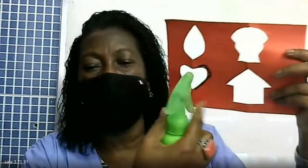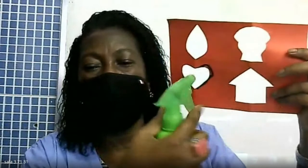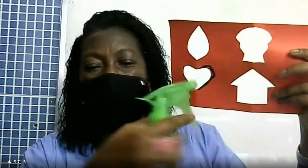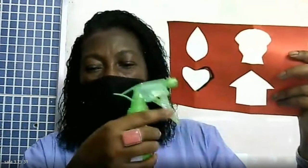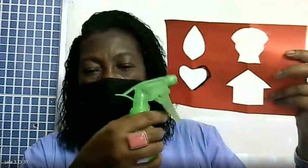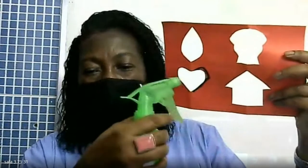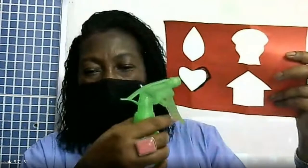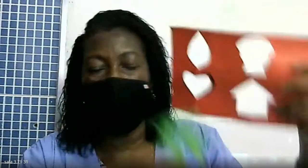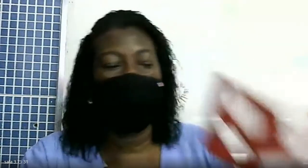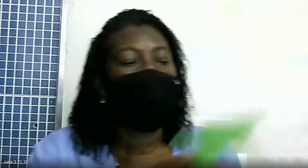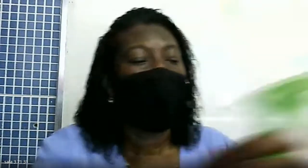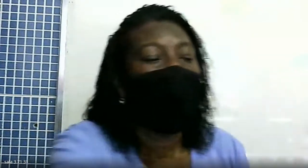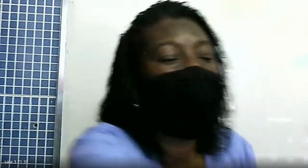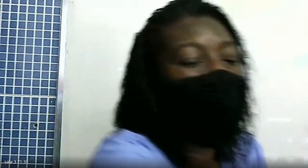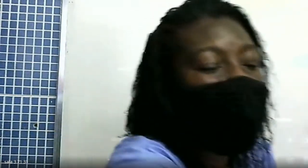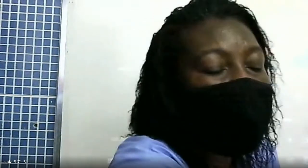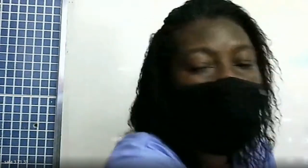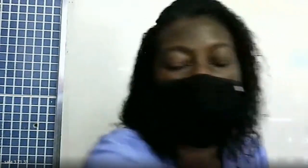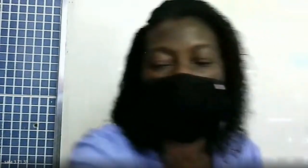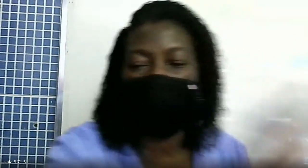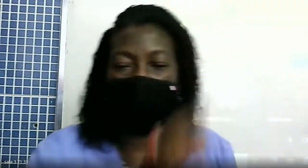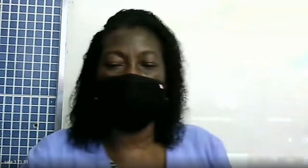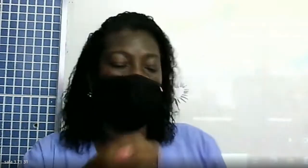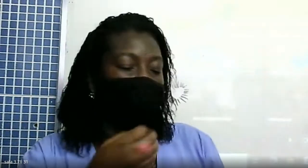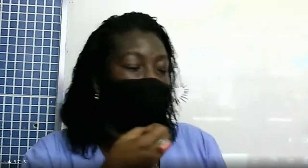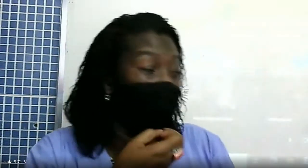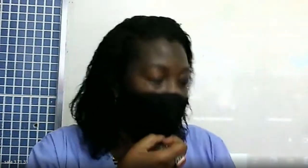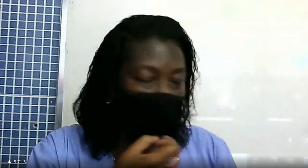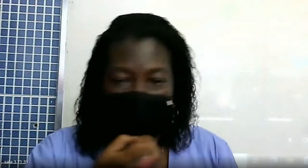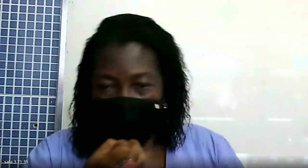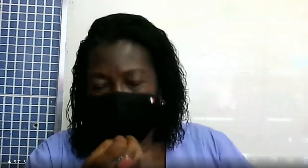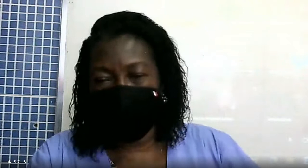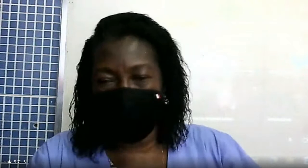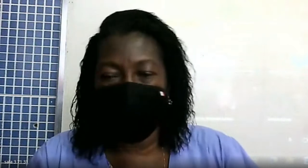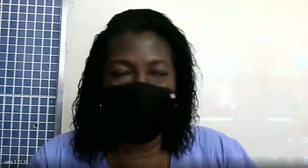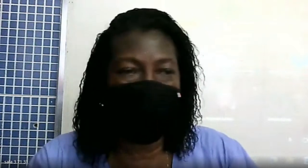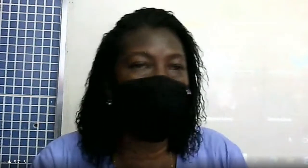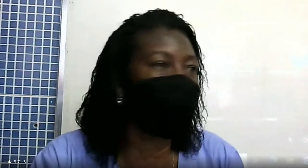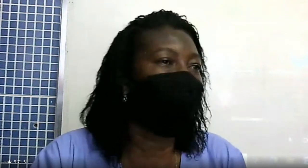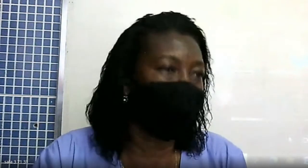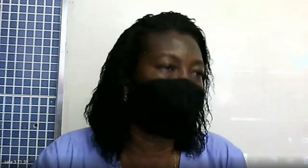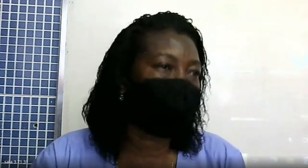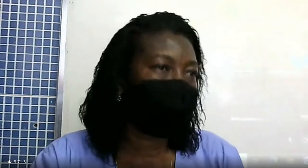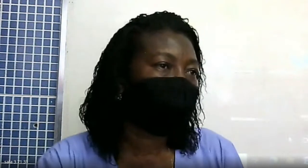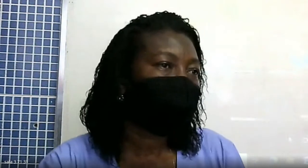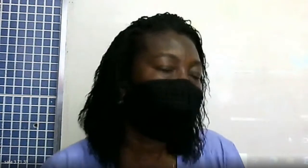lá e borrifou, né? E na cor que a gente quis, né? Ficou muito legal, a apresentação ficou muito